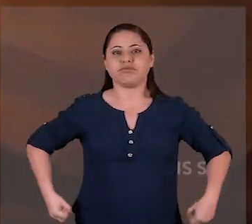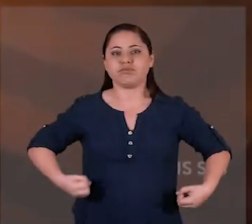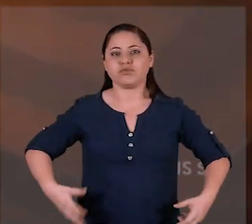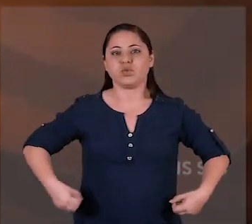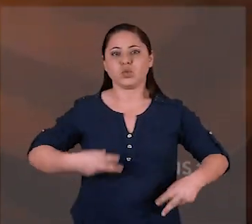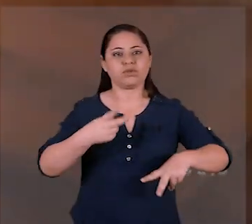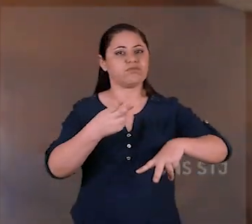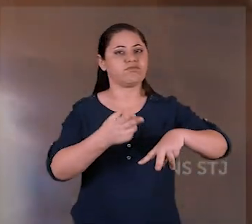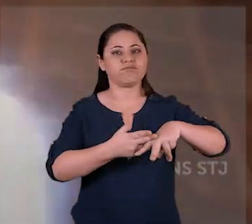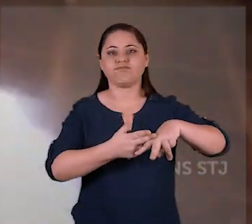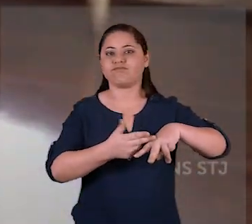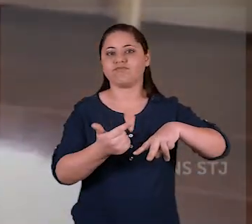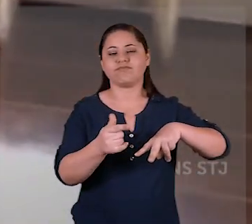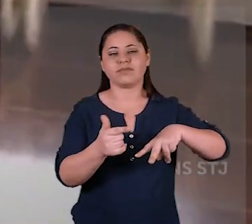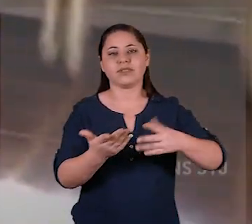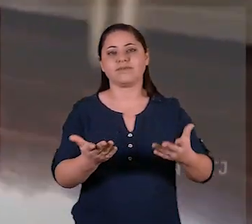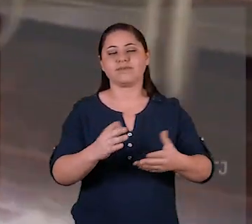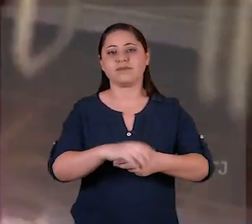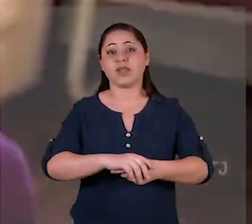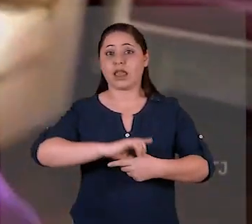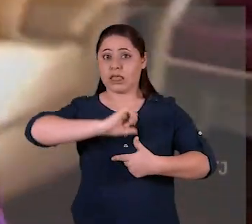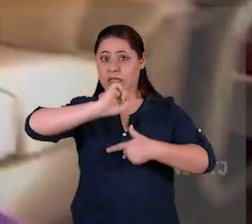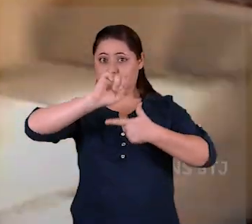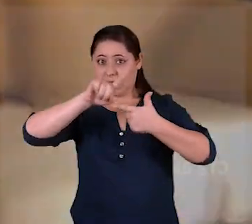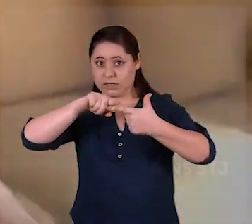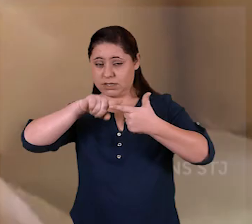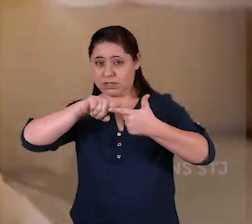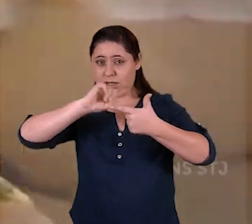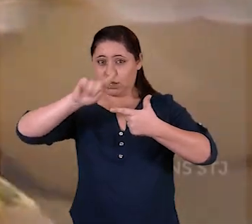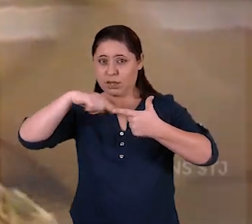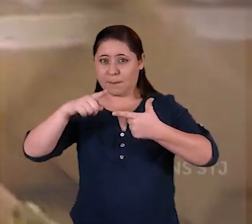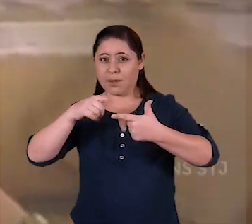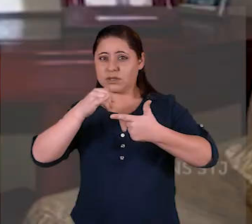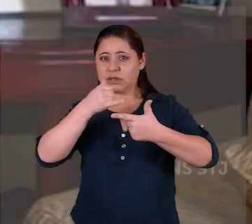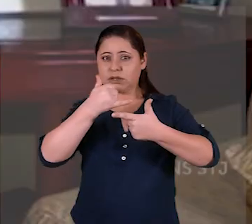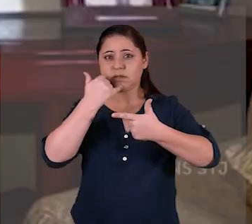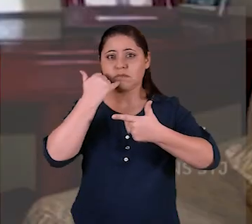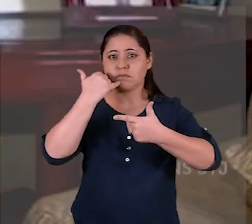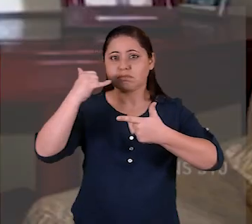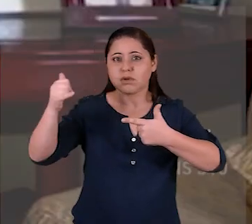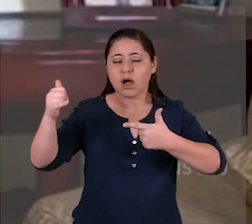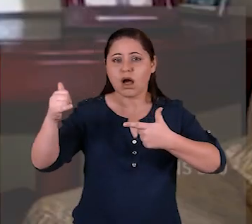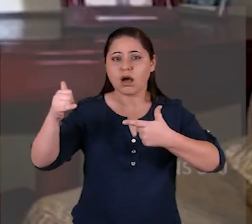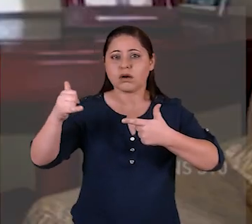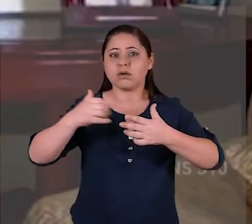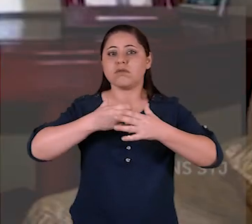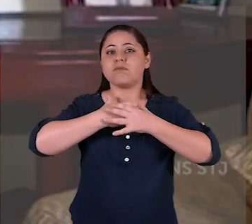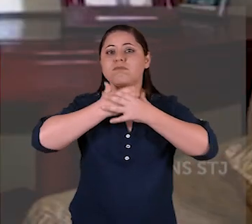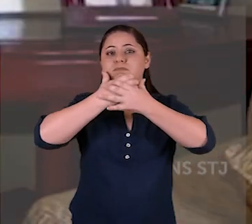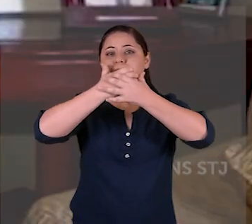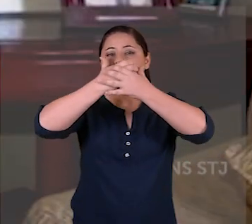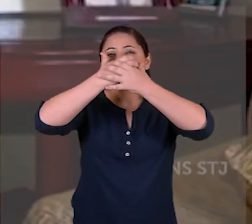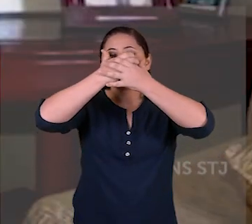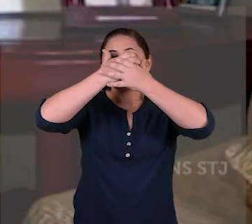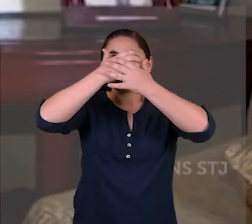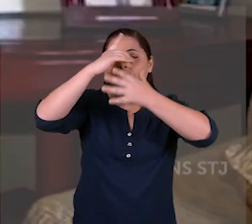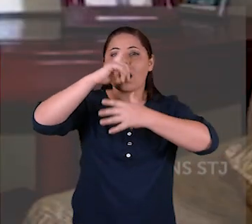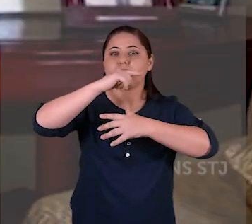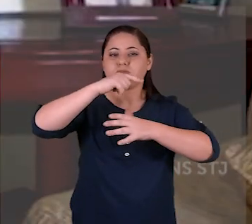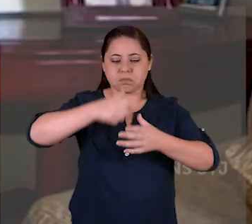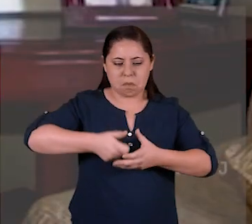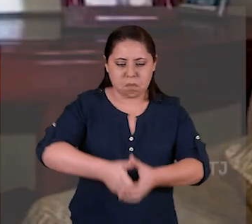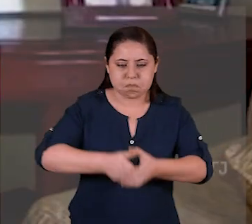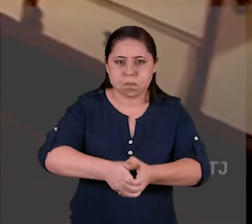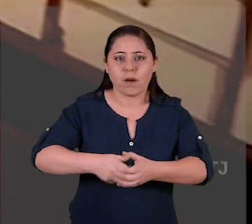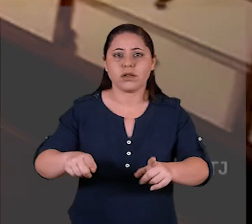Penha paraplégica. Na segunda, ele tentou matá-la por eletrocução e afogamento. A denúncia veio